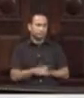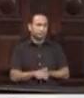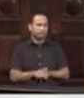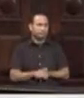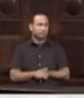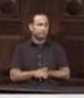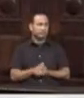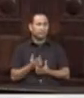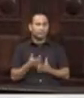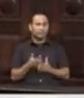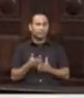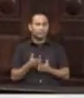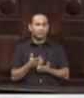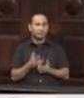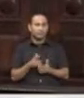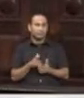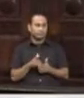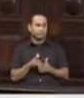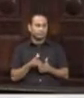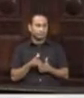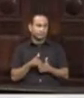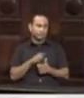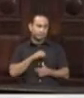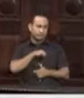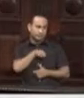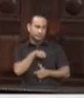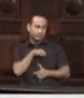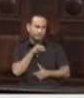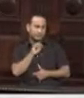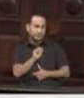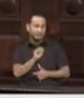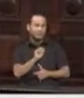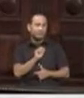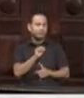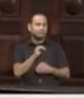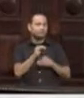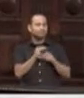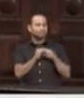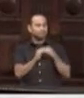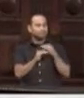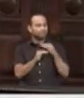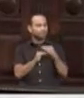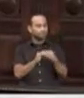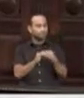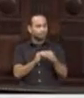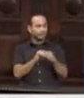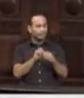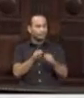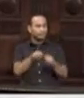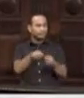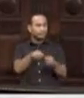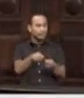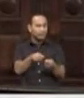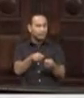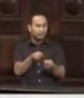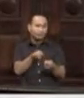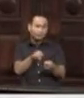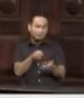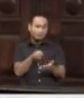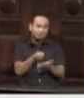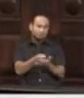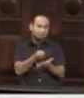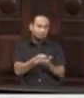Foram incentivos fiscais que foram sendo concedidos sem a exigência